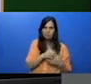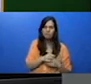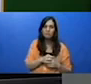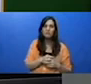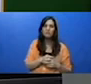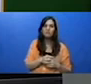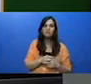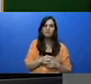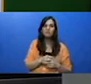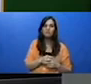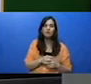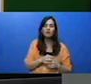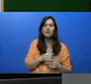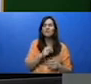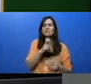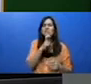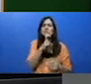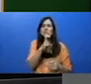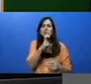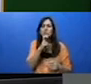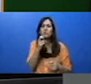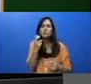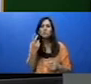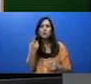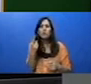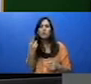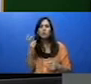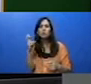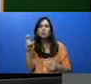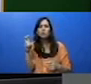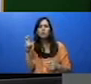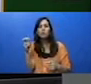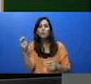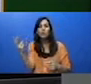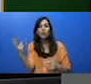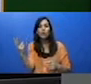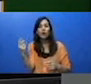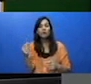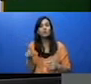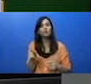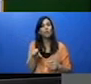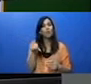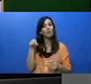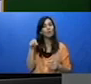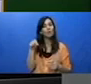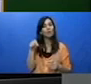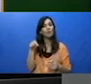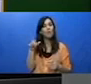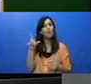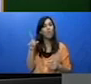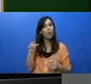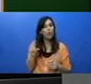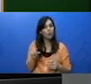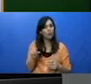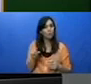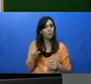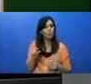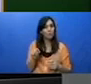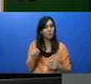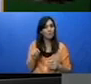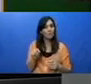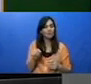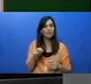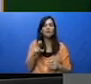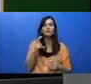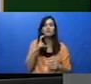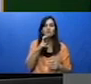5, 2, 5, 2. Nós temos 2 aqui e 2 aqui. Então, vamos analisar o próximo. Ó.